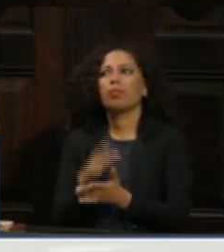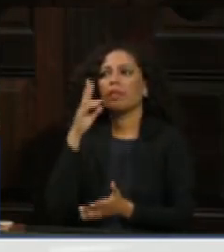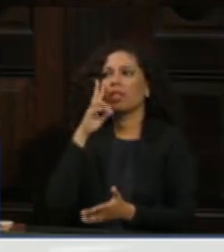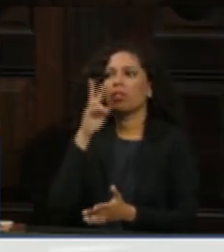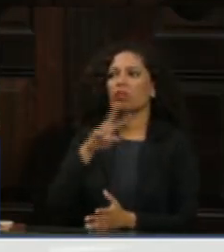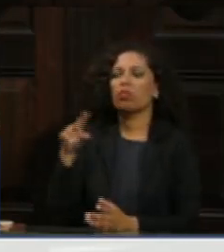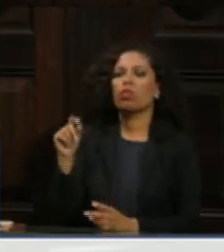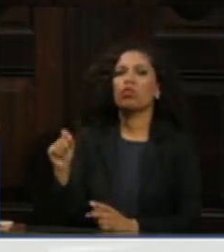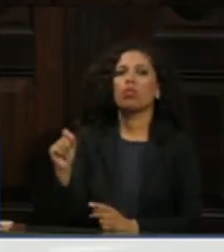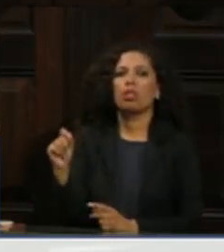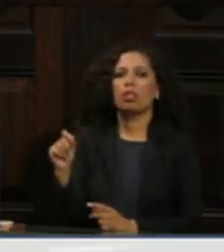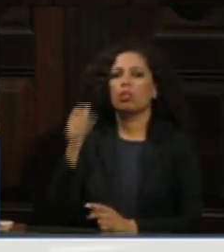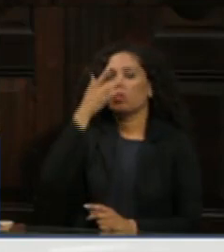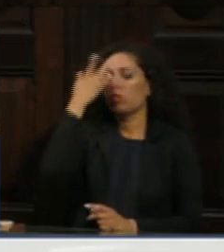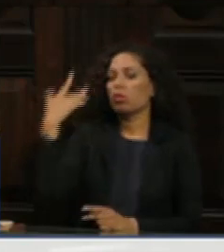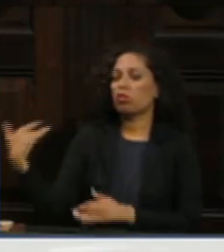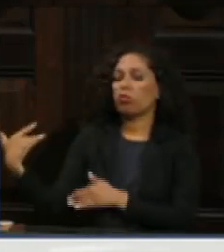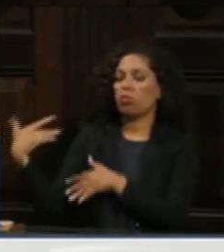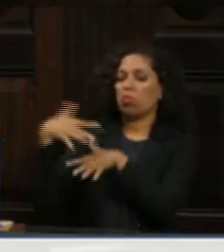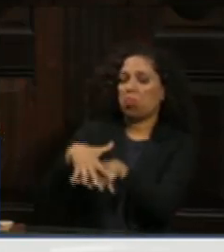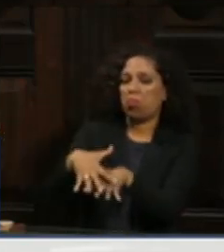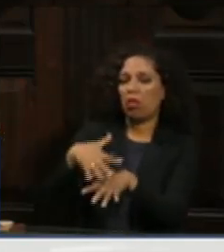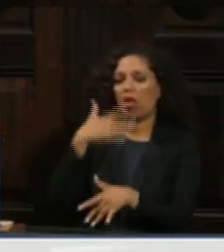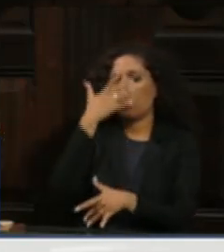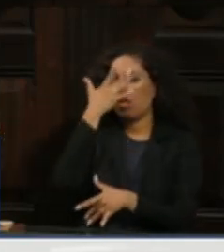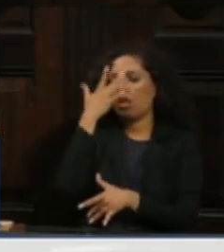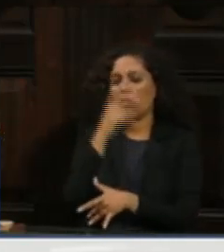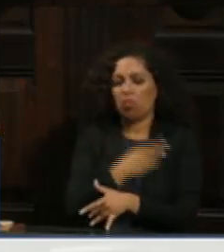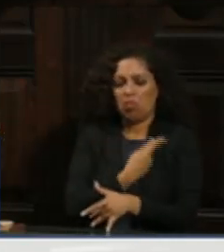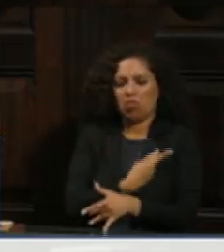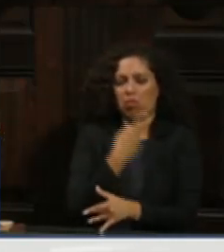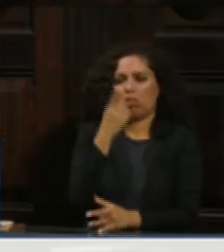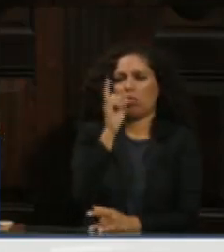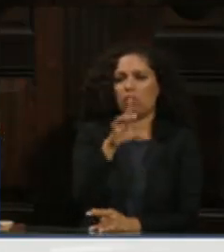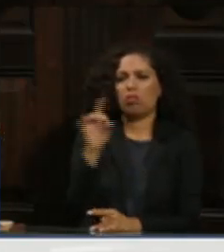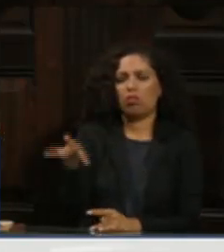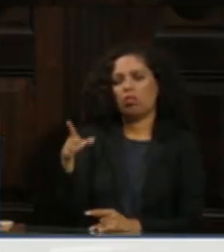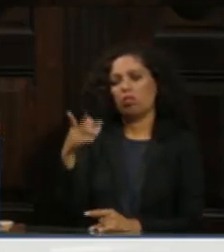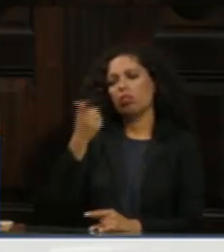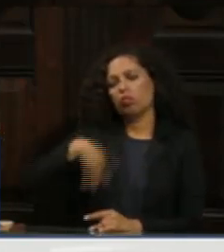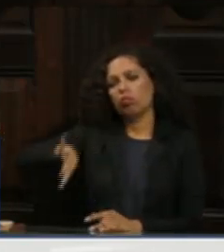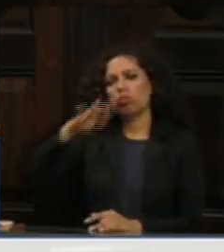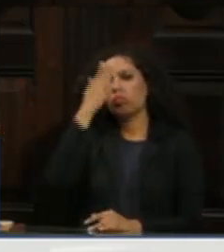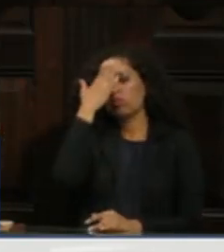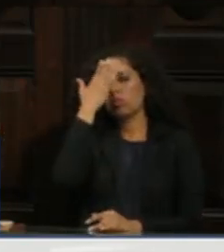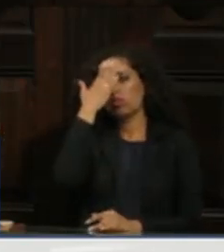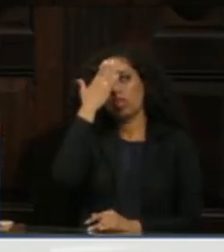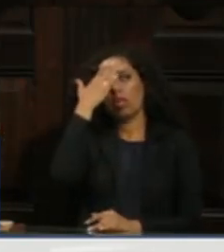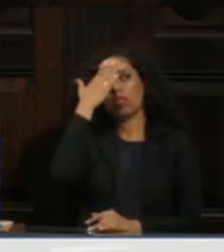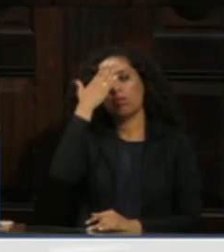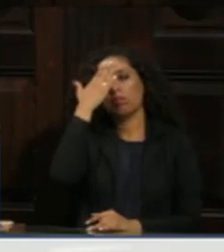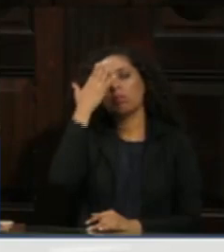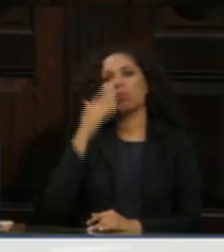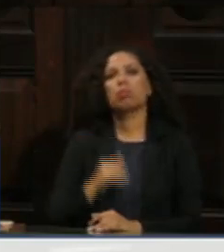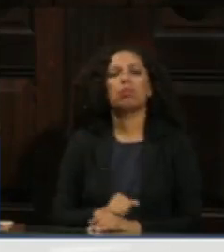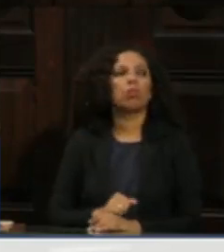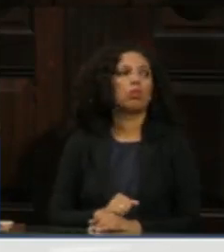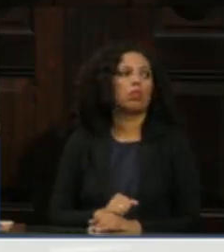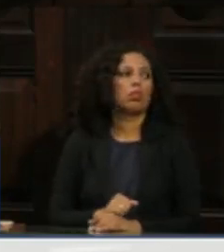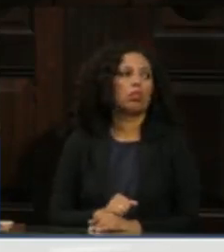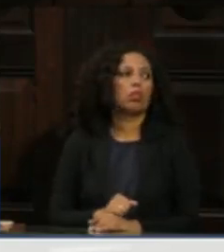caso, que servidores do meu gabinete, advogados, aliás, ainda tem